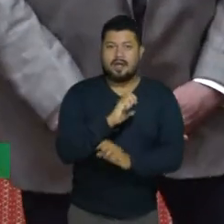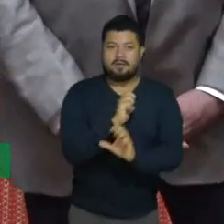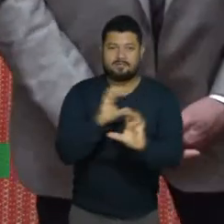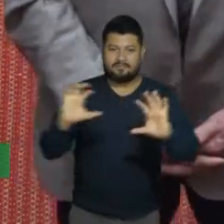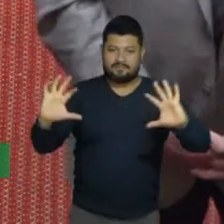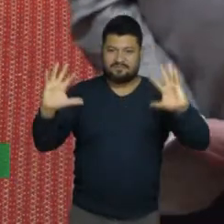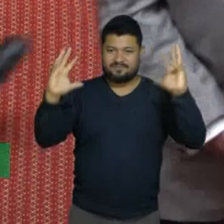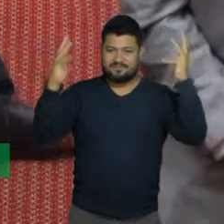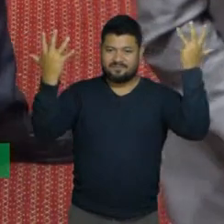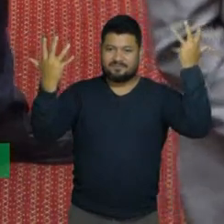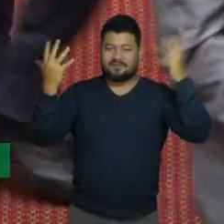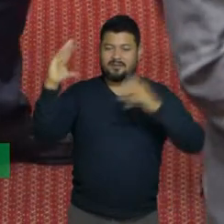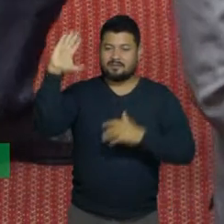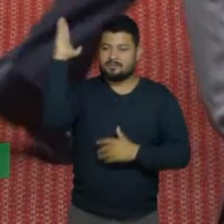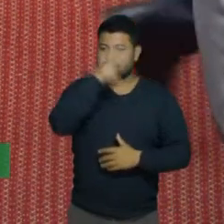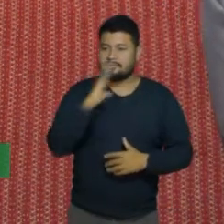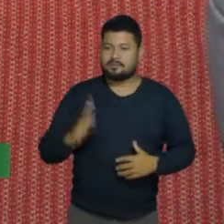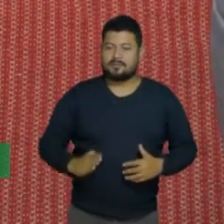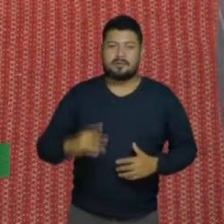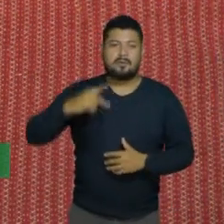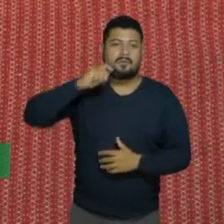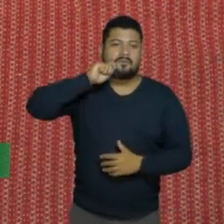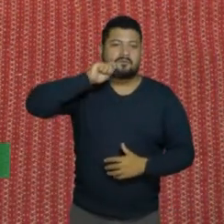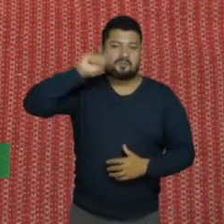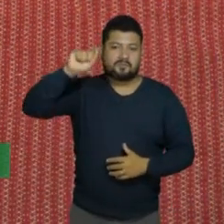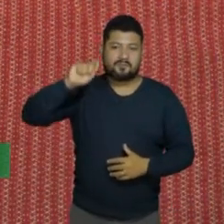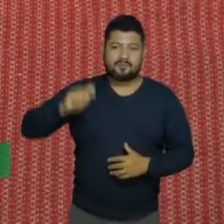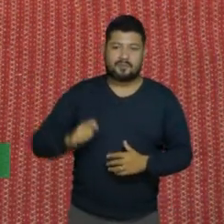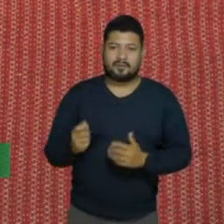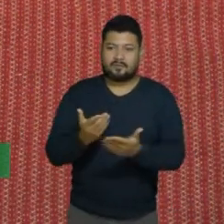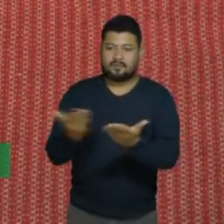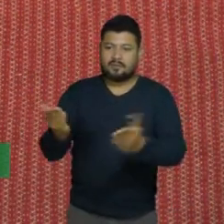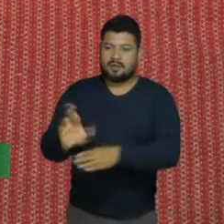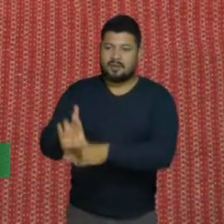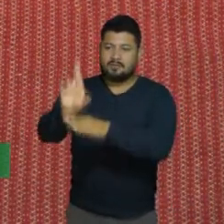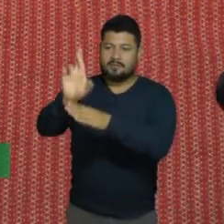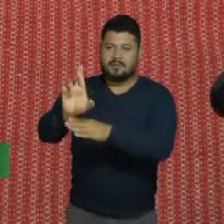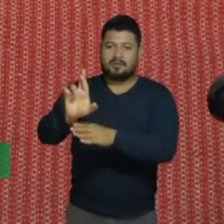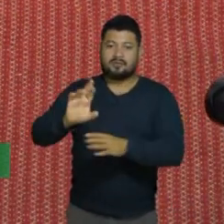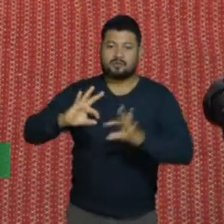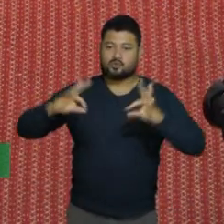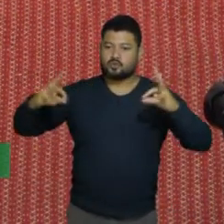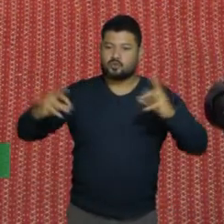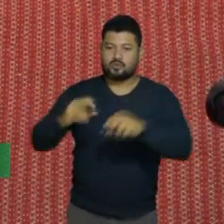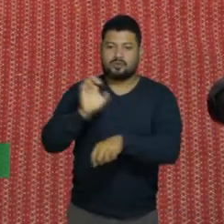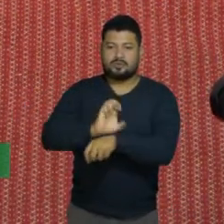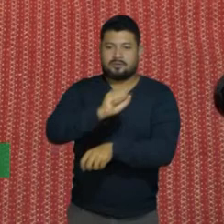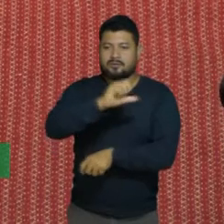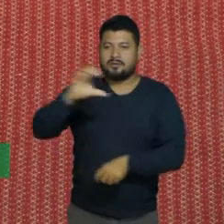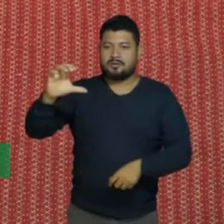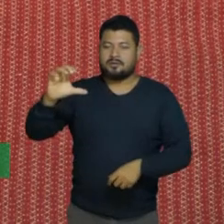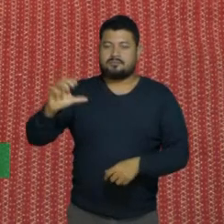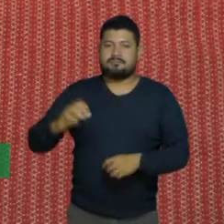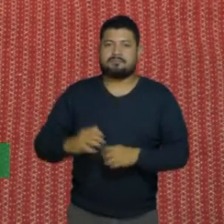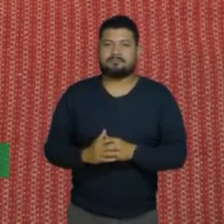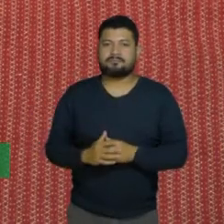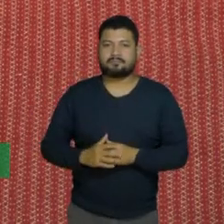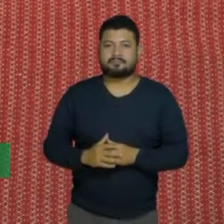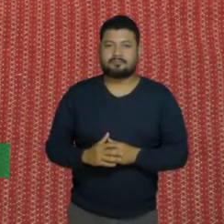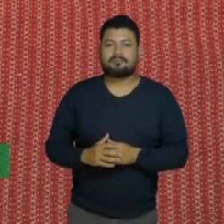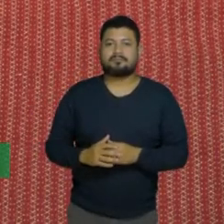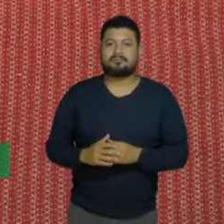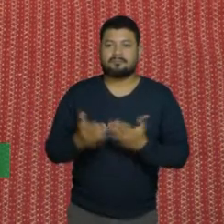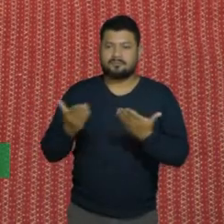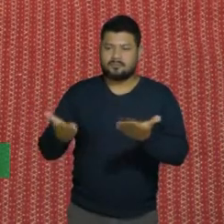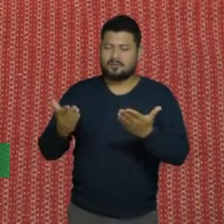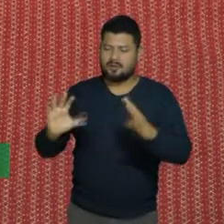que representam nos quatro cantos do Estado e fora do Estado, essa festa que é uma festa